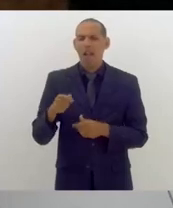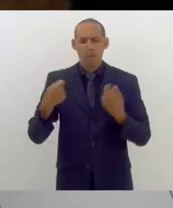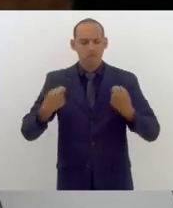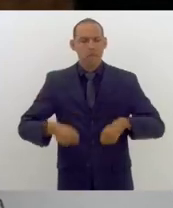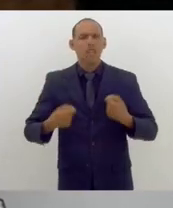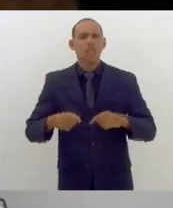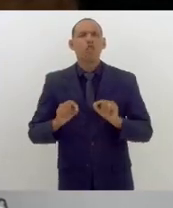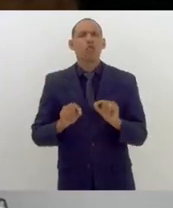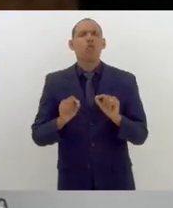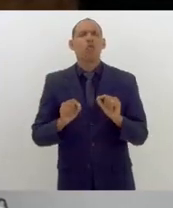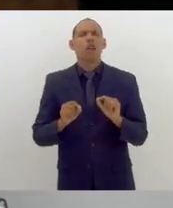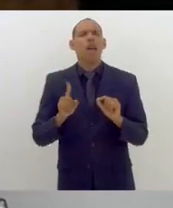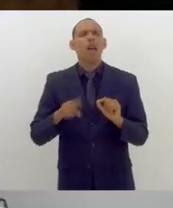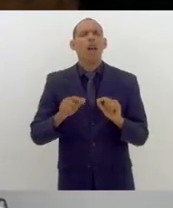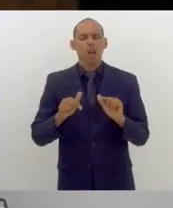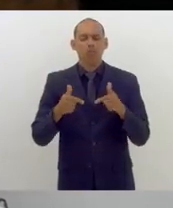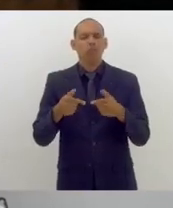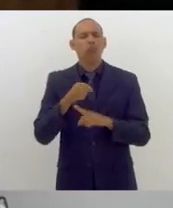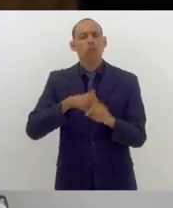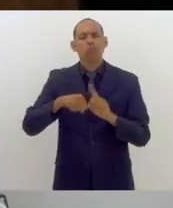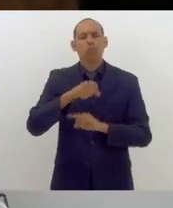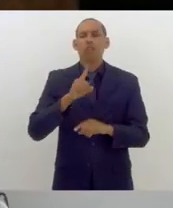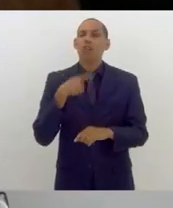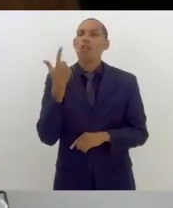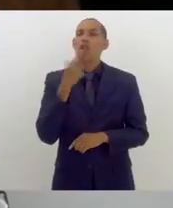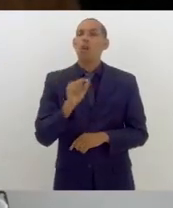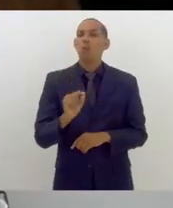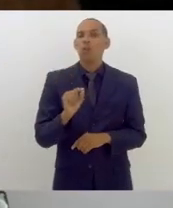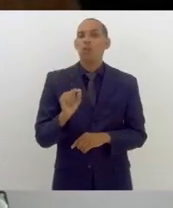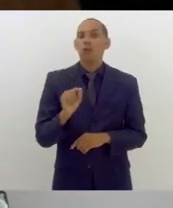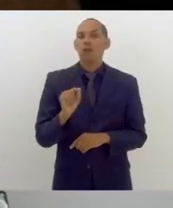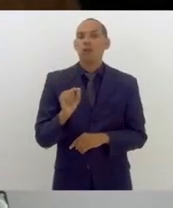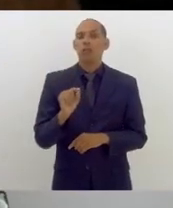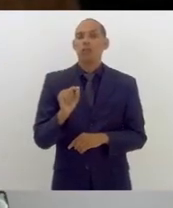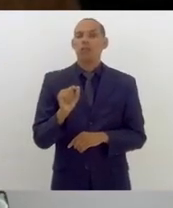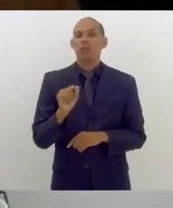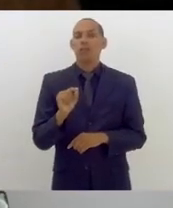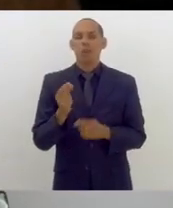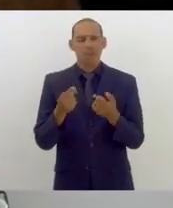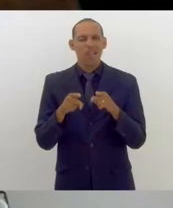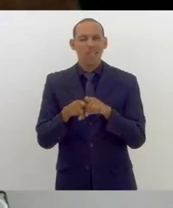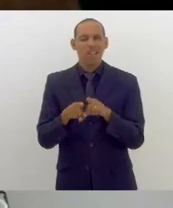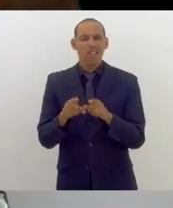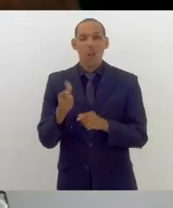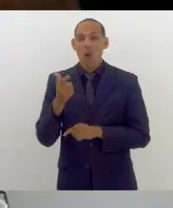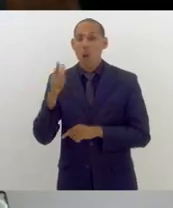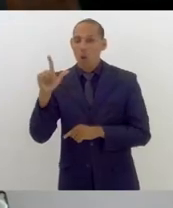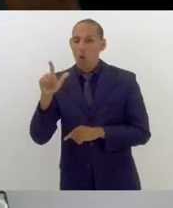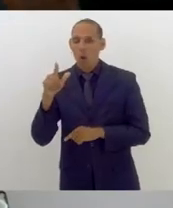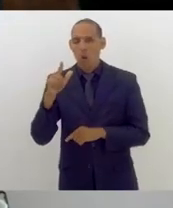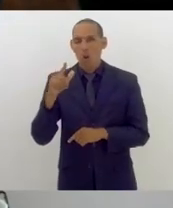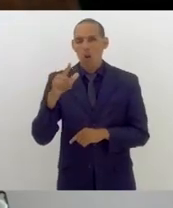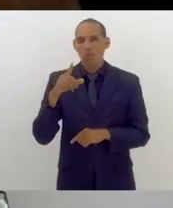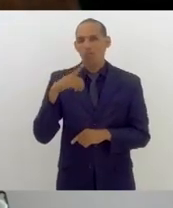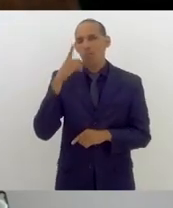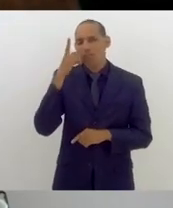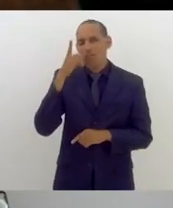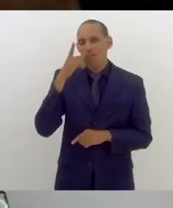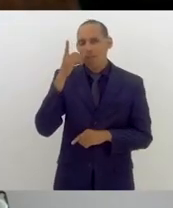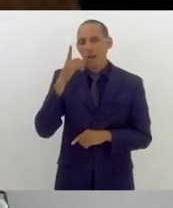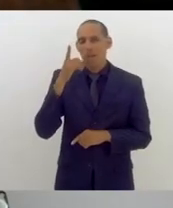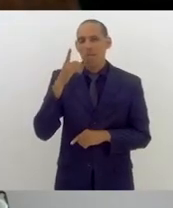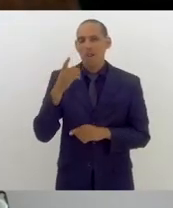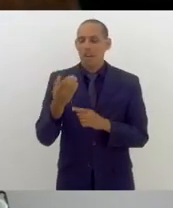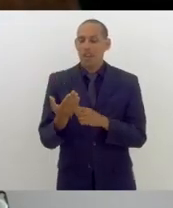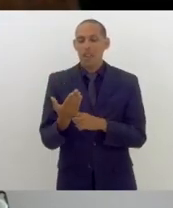a função social é um dever dela nós conseguimos através de uma parceria com outro parlamentar que indicou